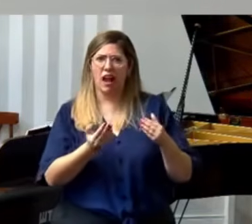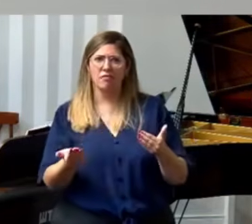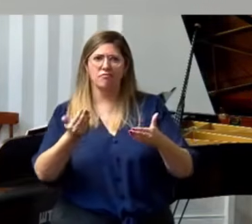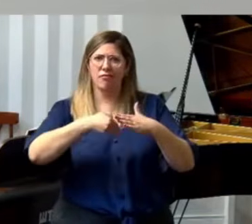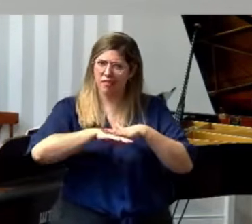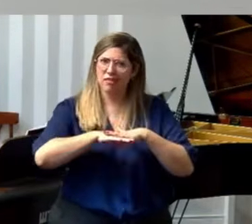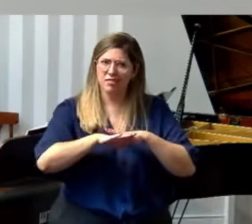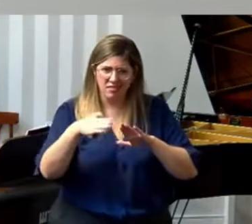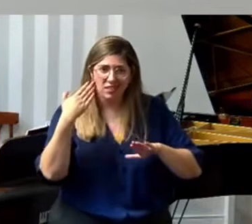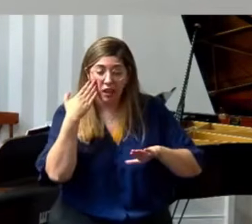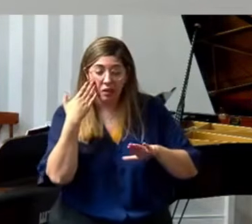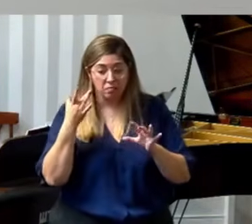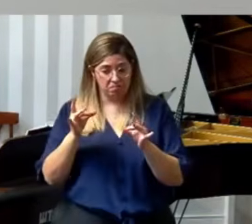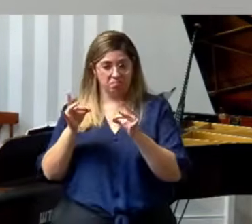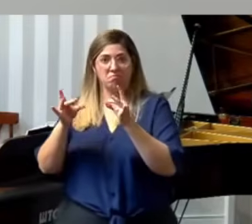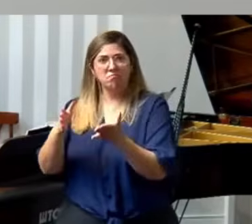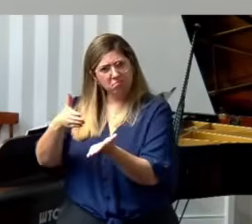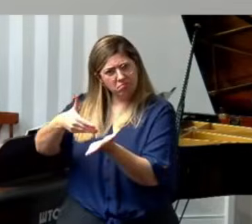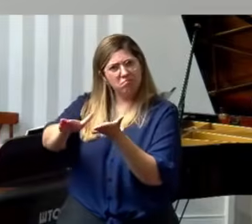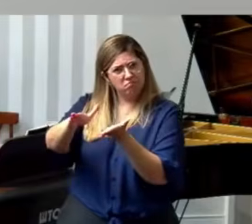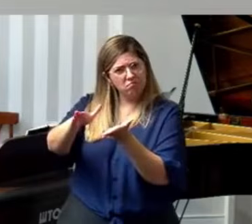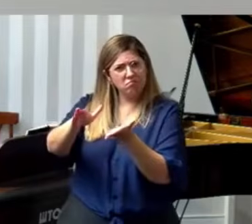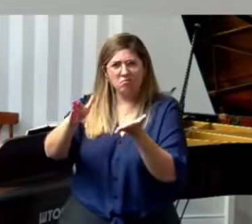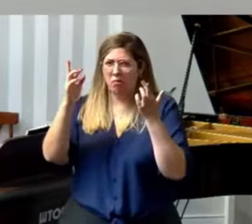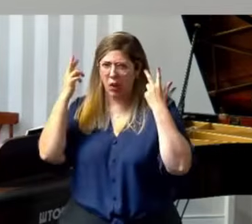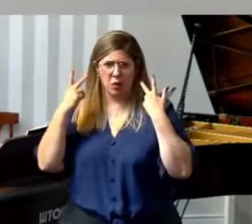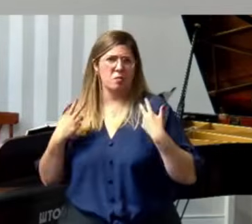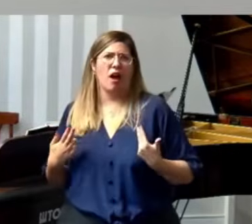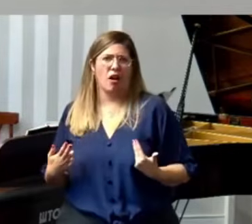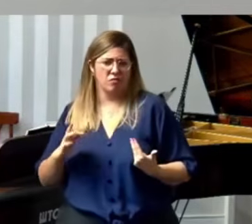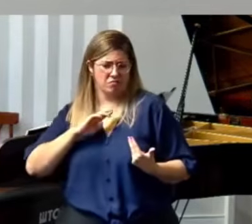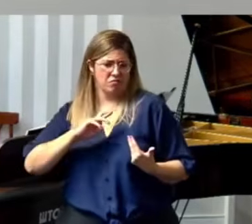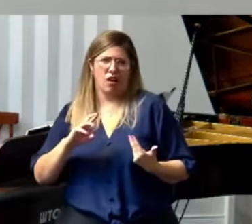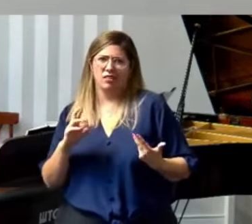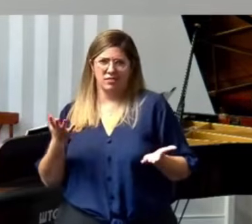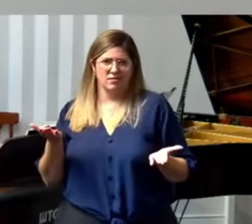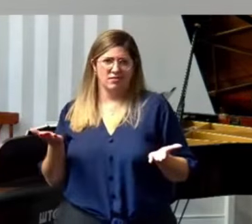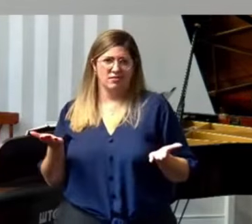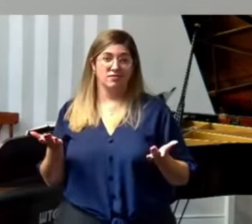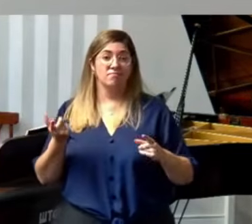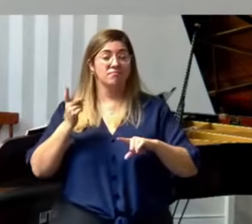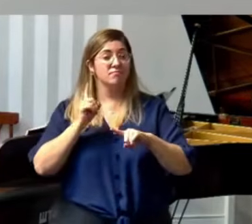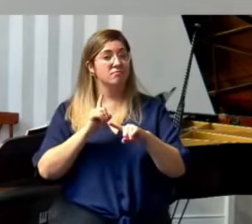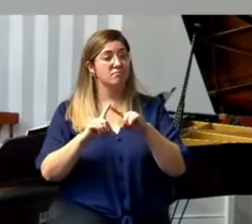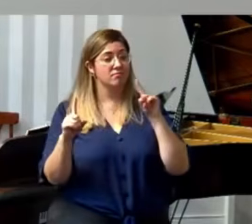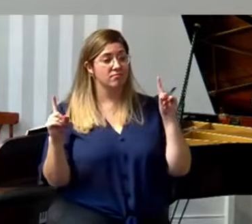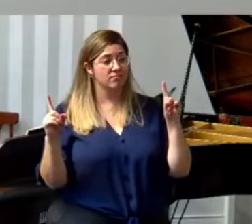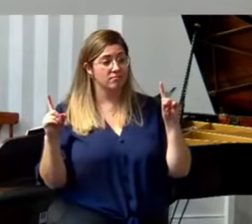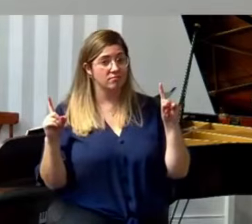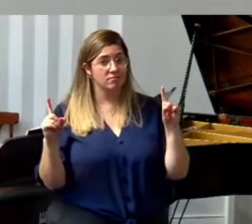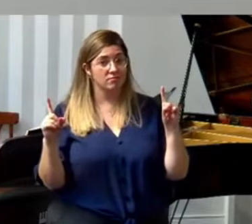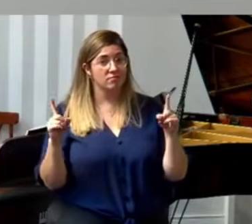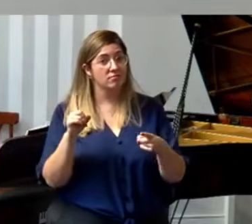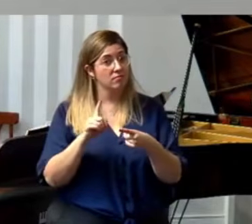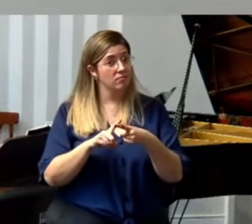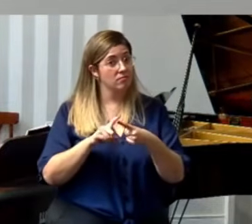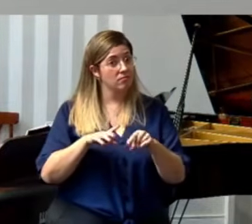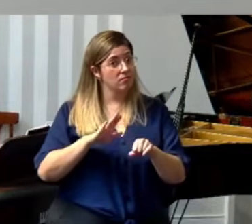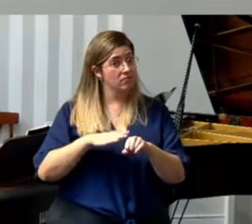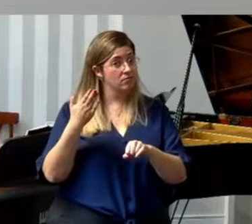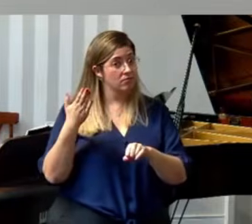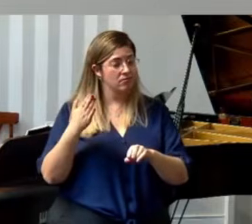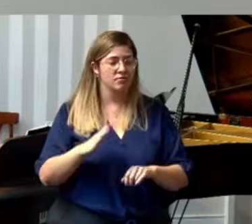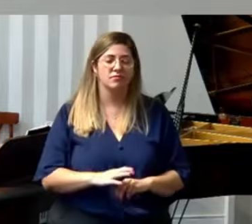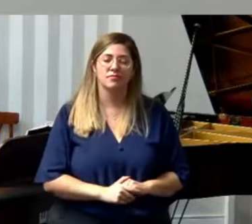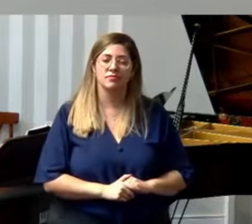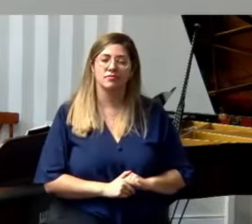dele. Então o ser humano é expulso para fora do jardim. Essa é a resposta óbvia, por conta do seu pecado. Mas veja que a gente tem mais uma razão que esse texto nos